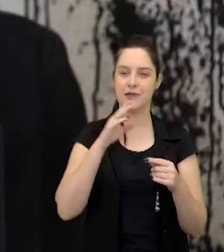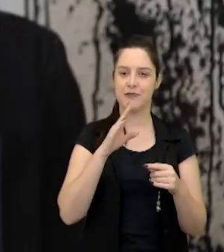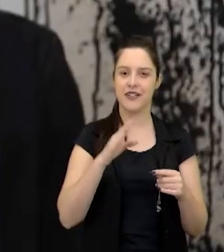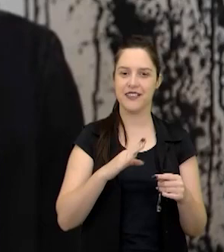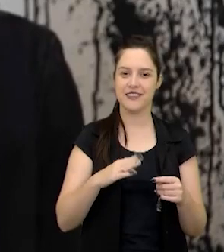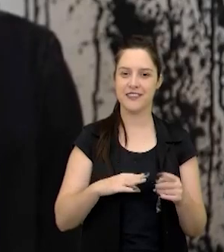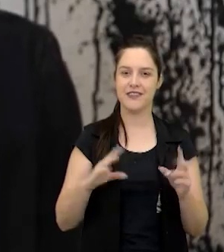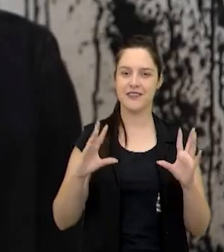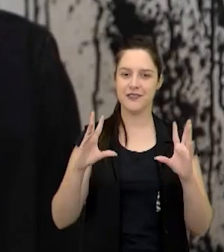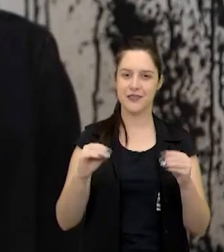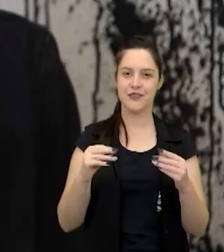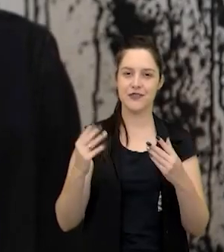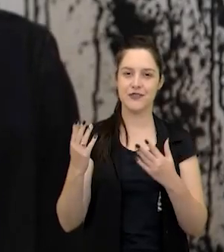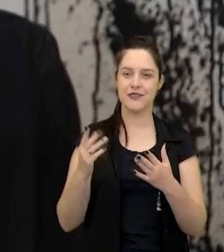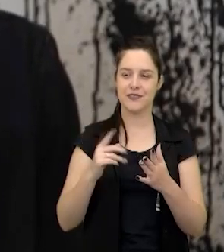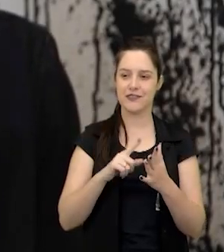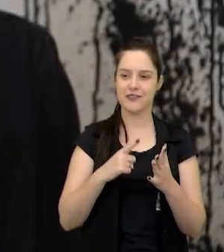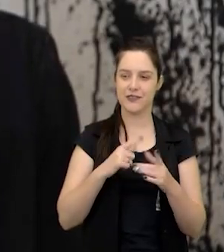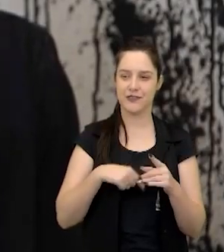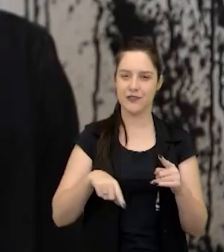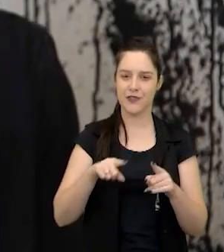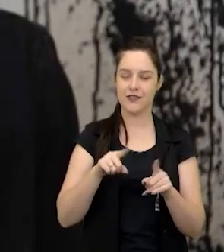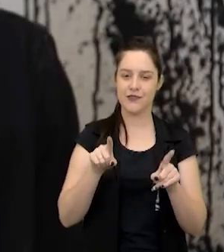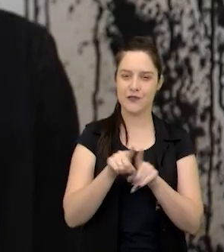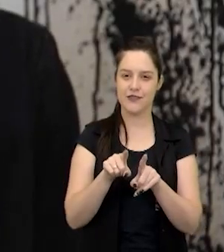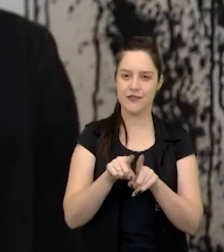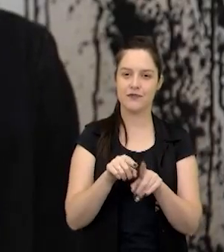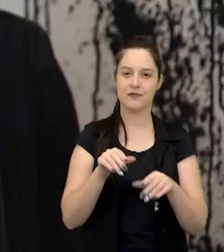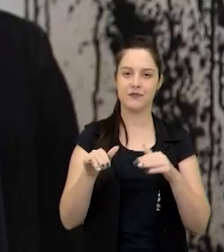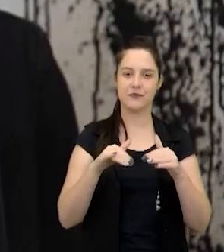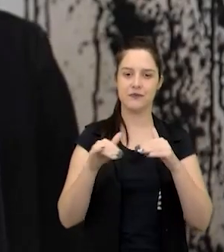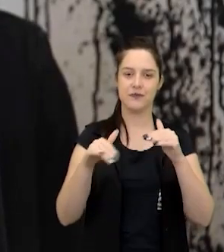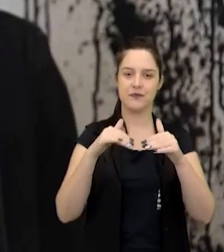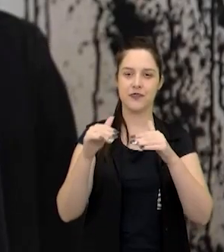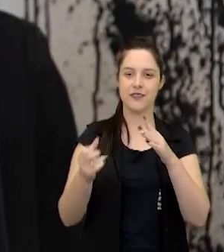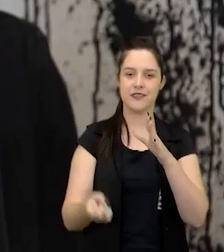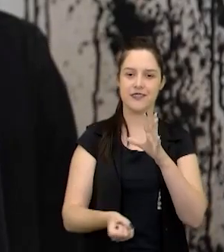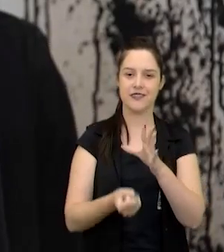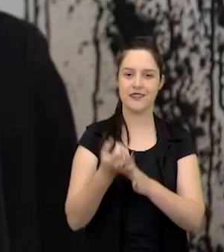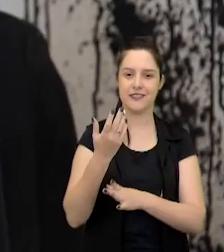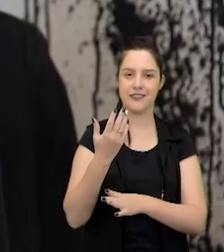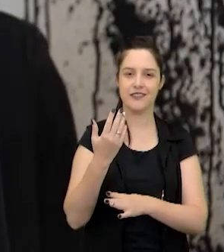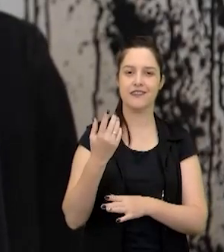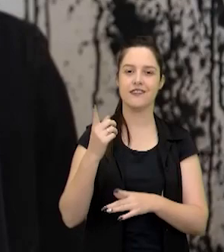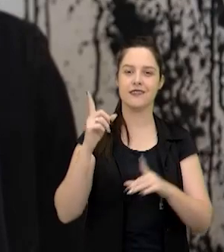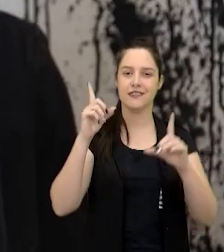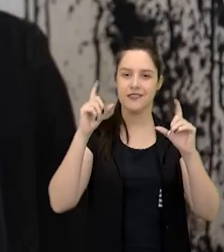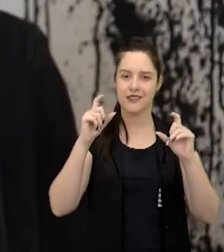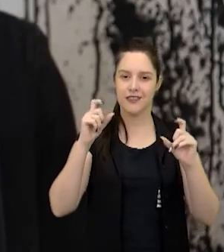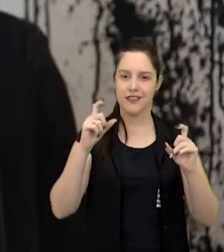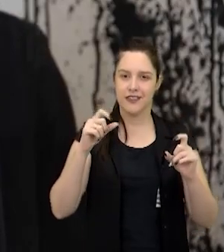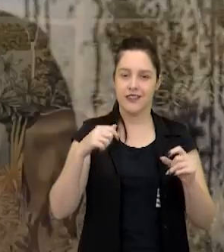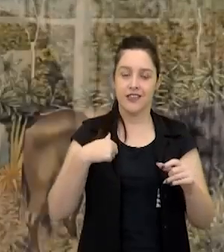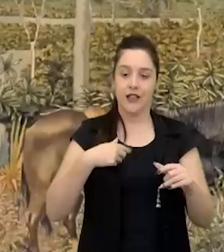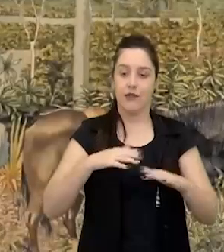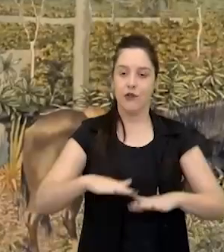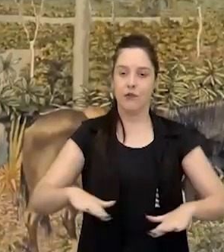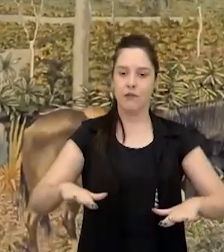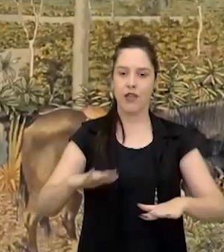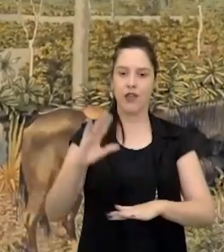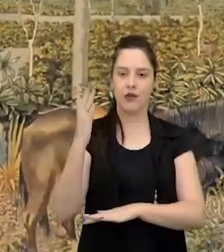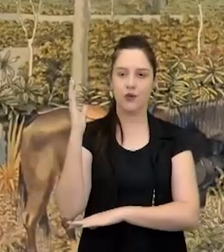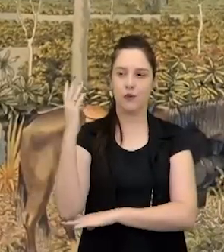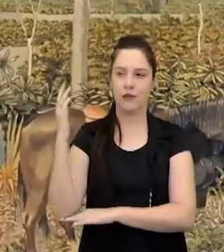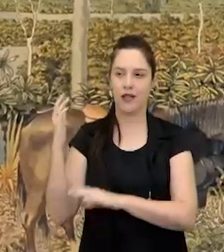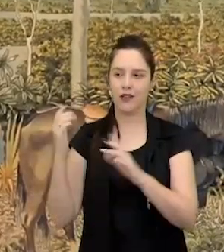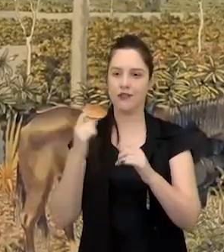como muitos outros, ele também inventou um processo fotográfico, mas Florence estava no meio do mato em Campinas